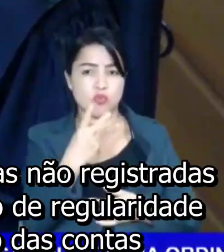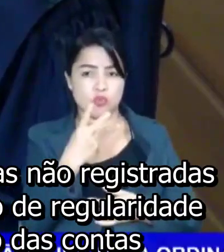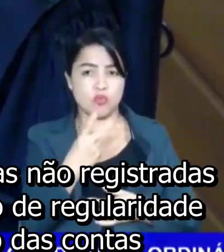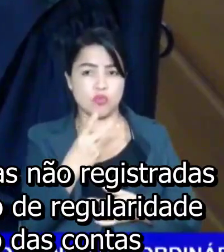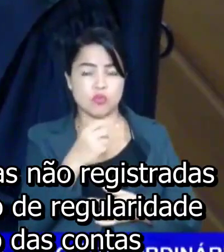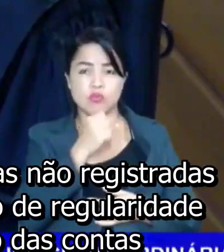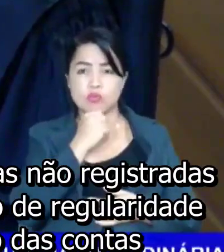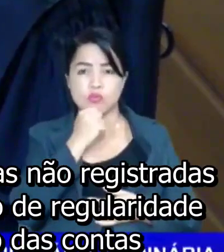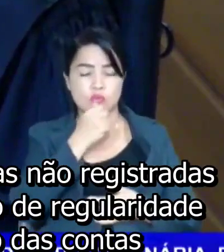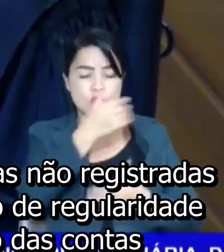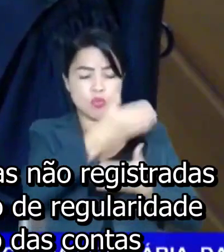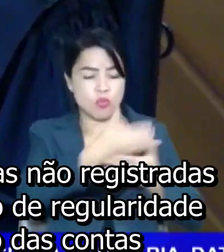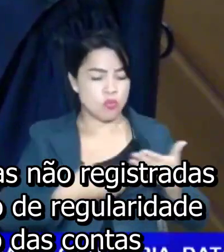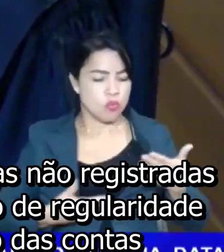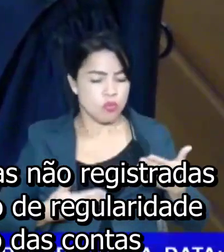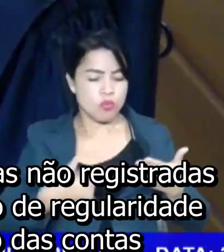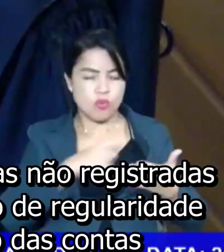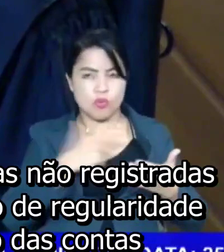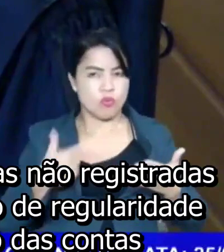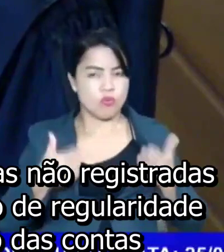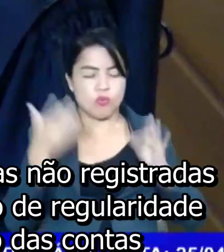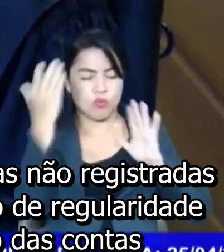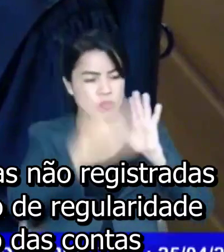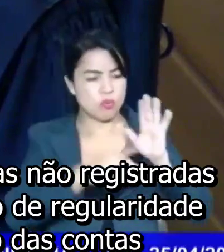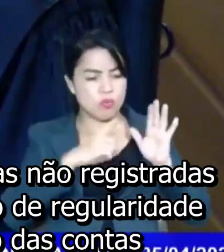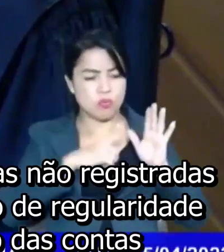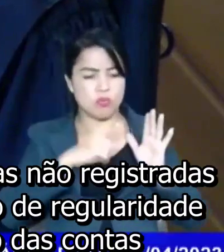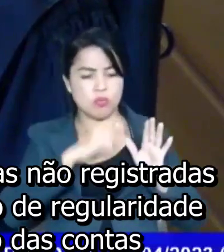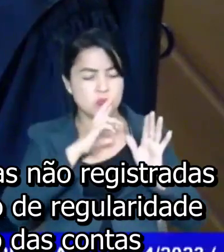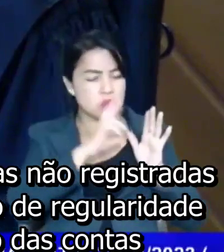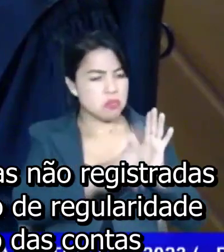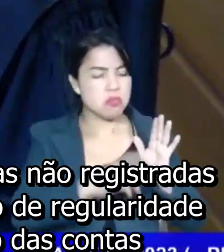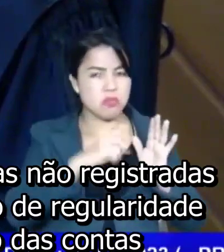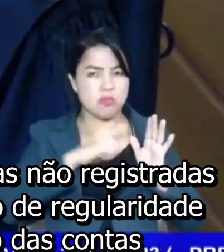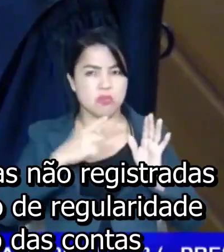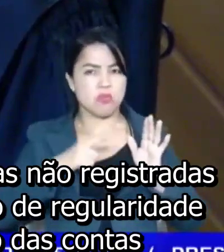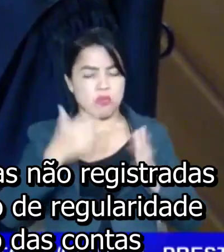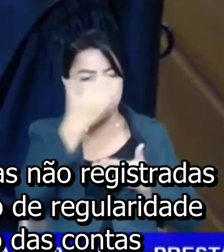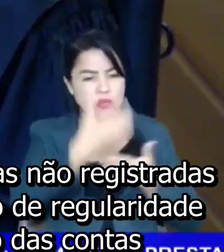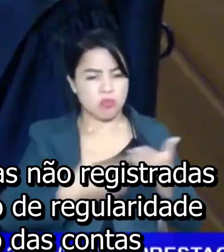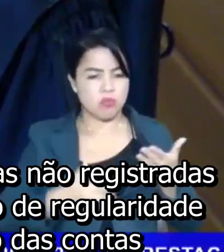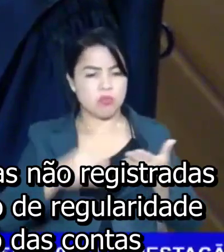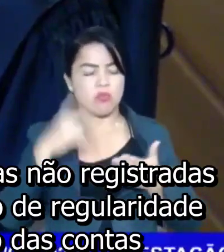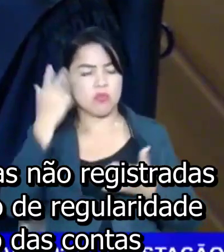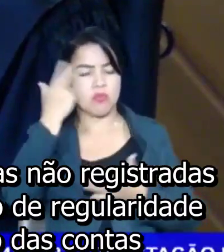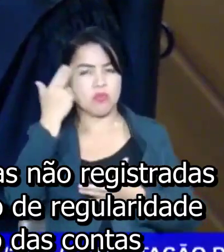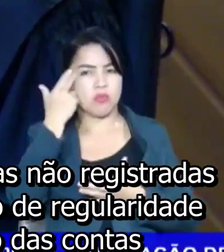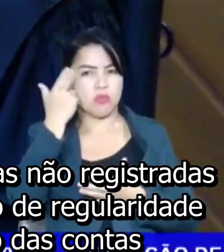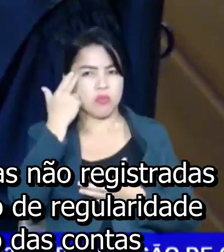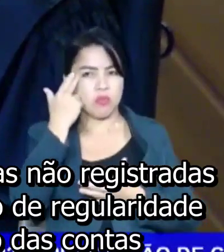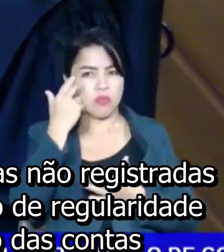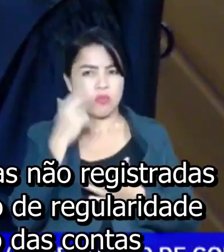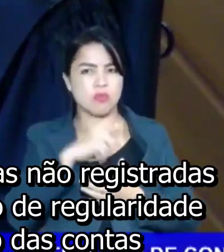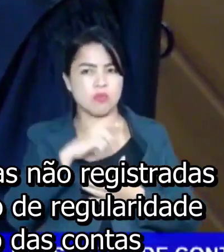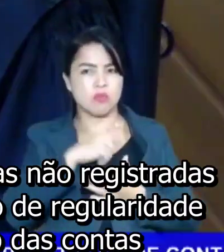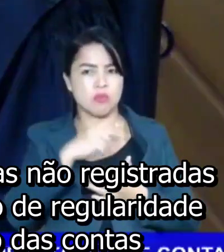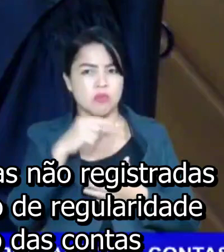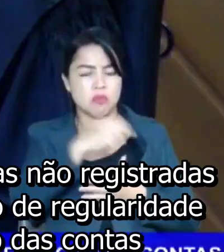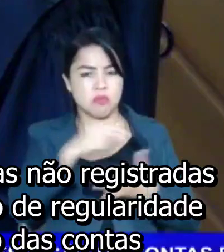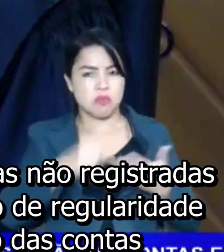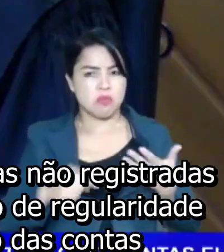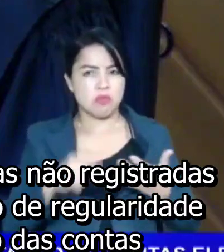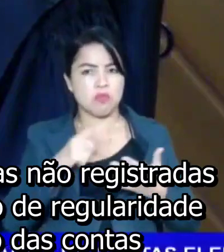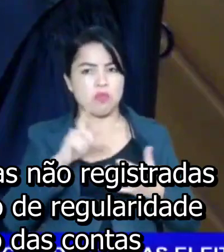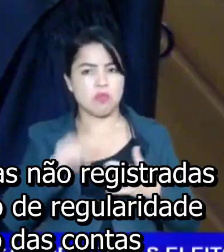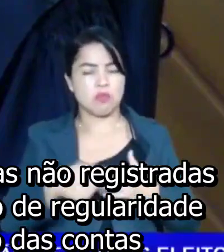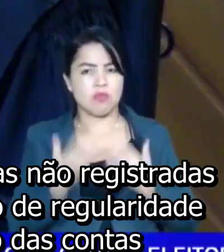não registradas na prestação de contas ou sem a respectiva comprovação de irregularidade nos autos,